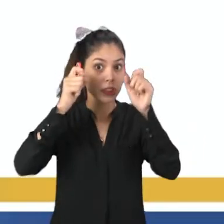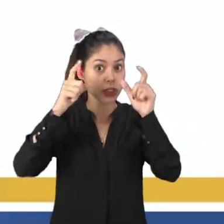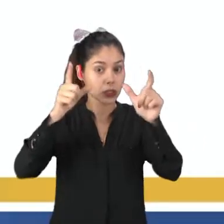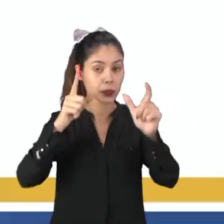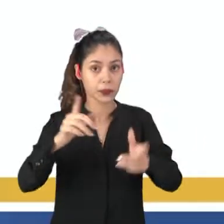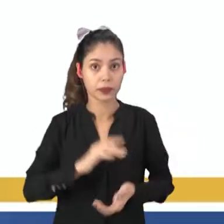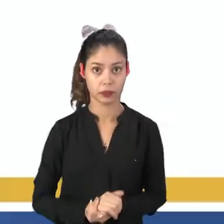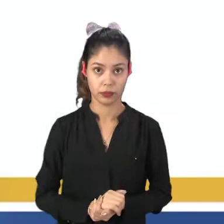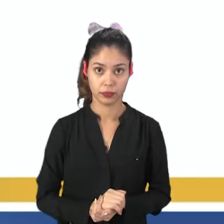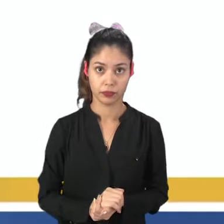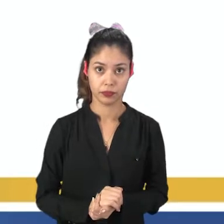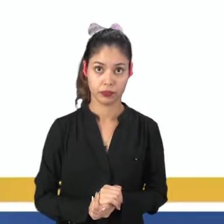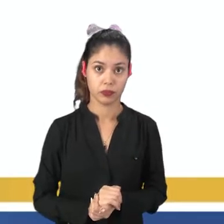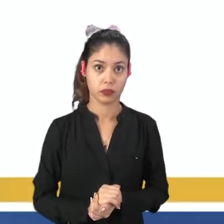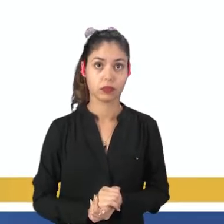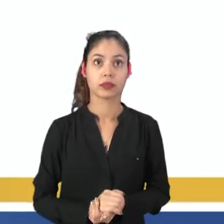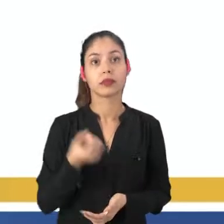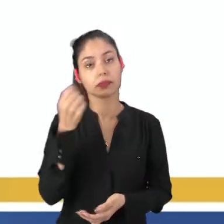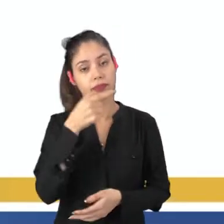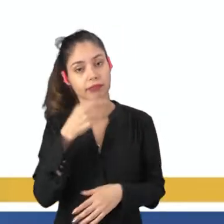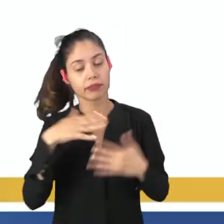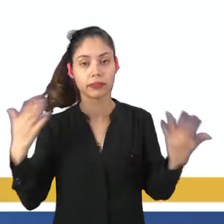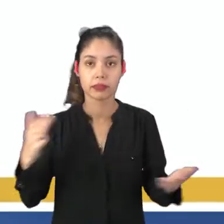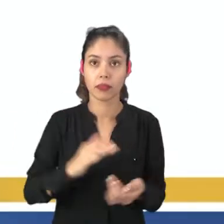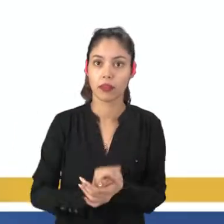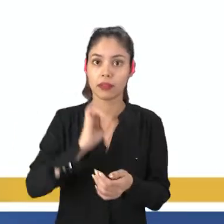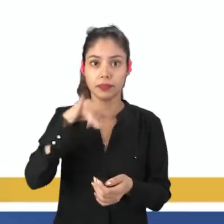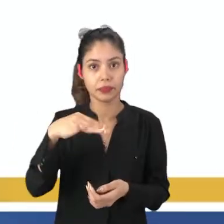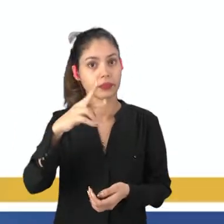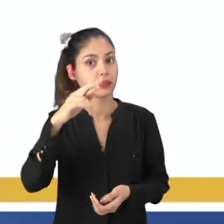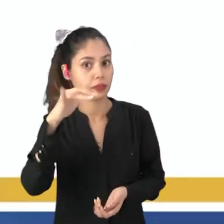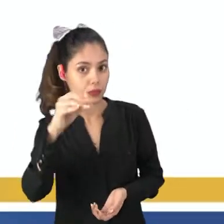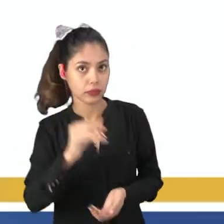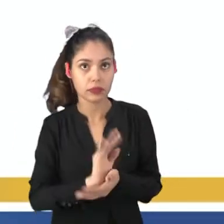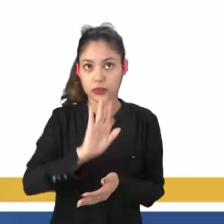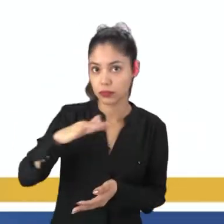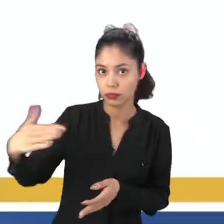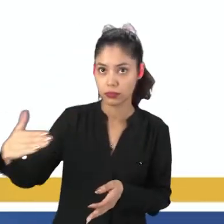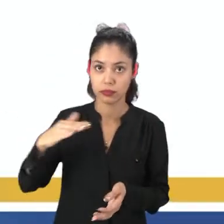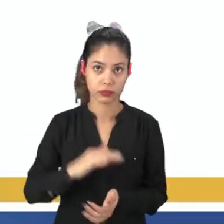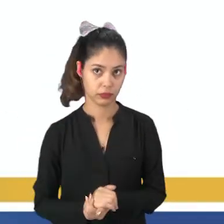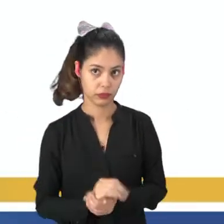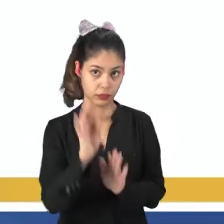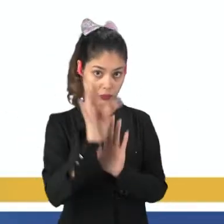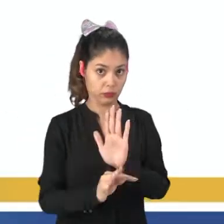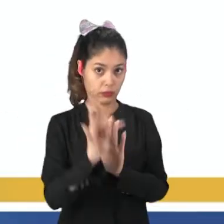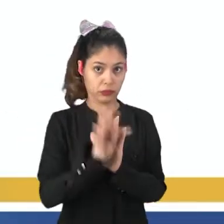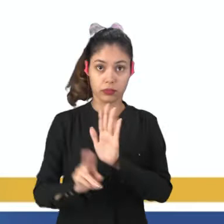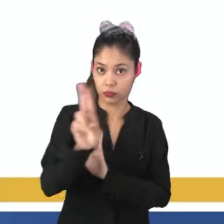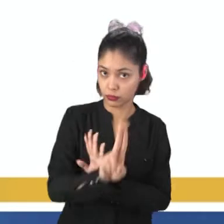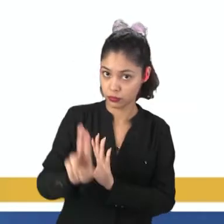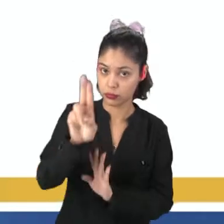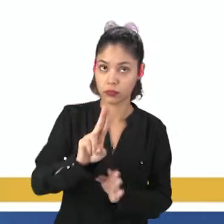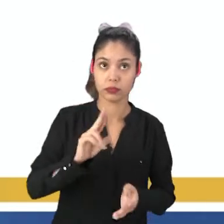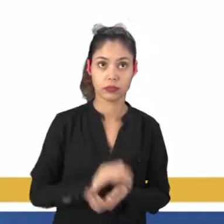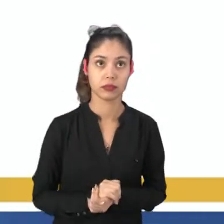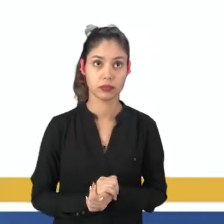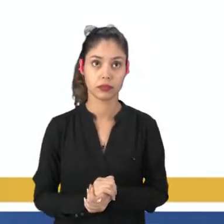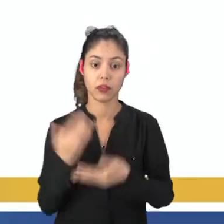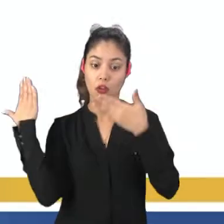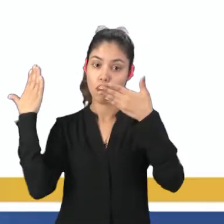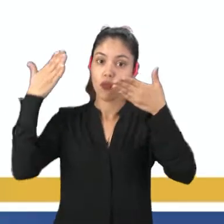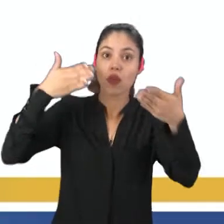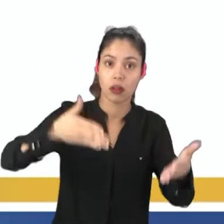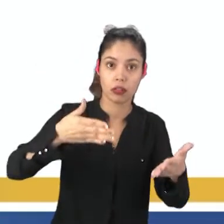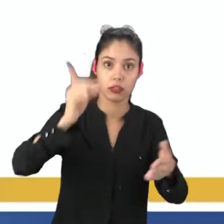atenção. Humor e criatividade tranquilo. Imperativo é quando um texto ele utiliza uma ordem